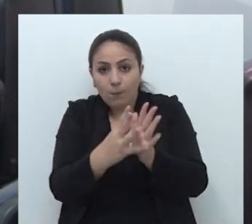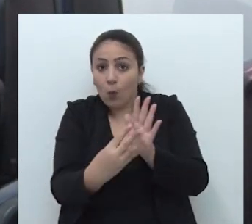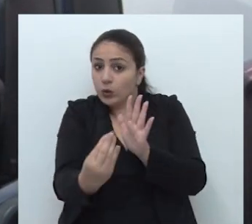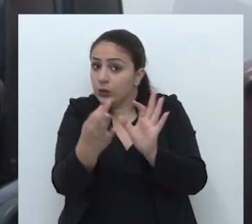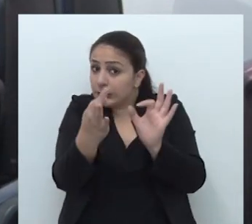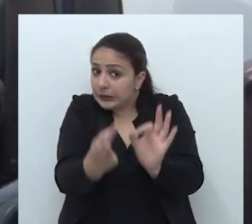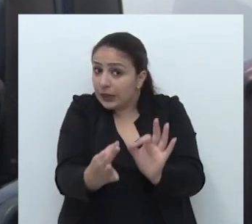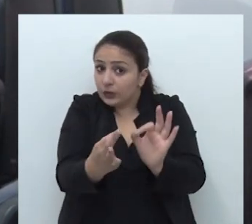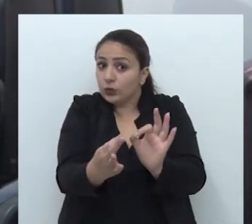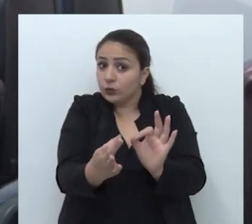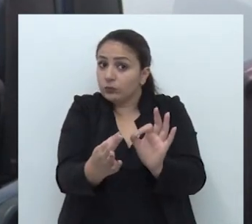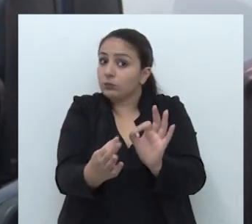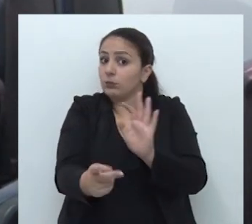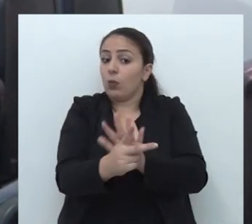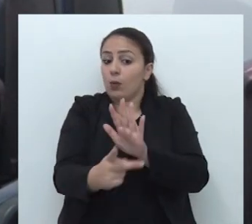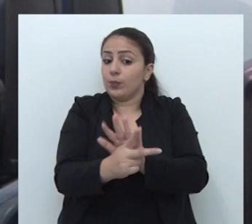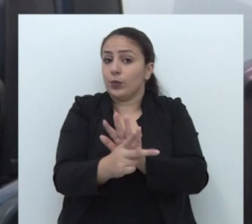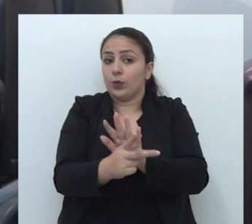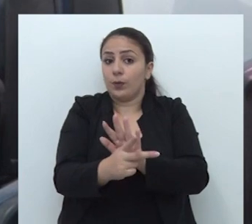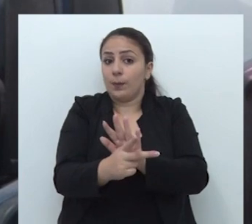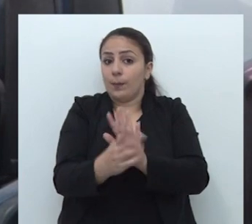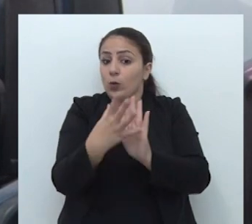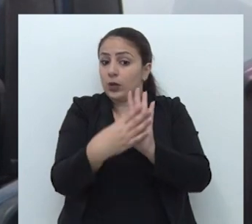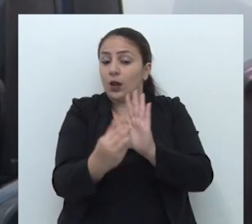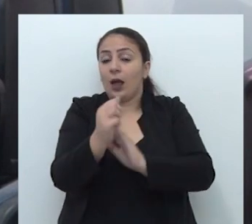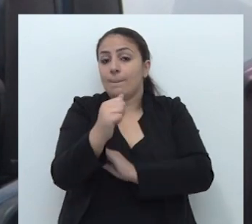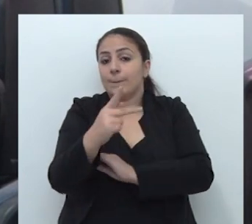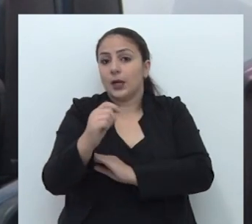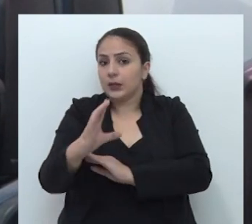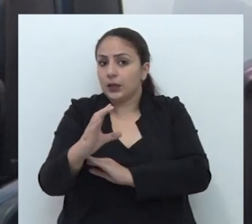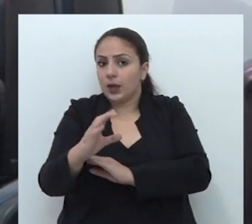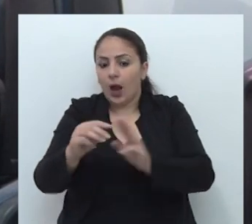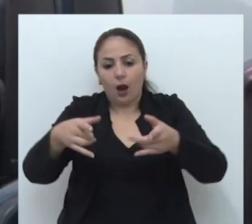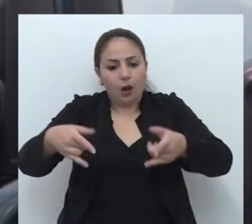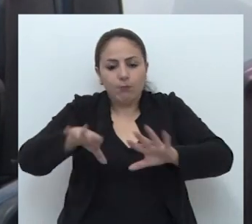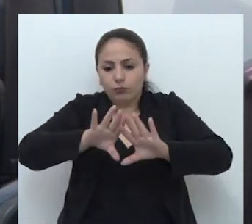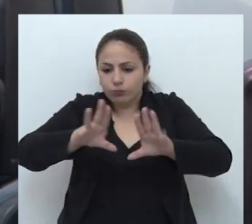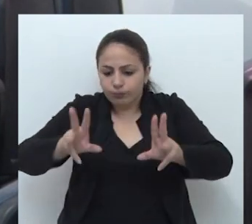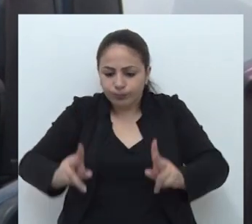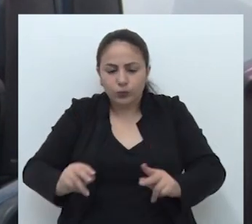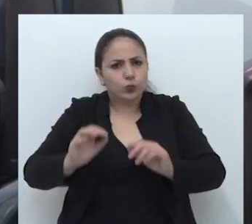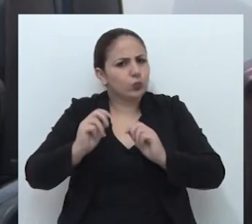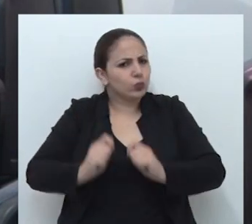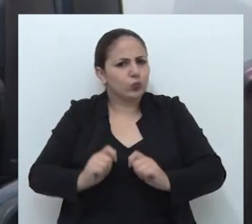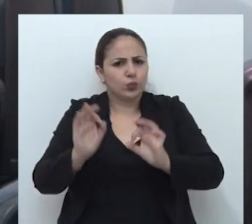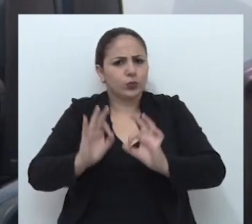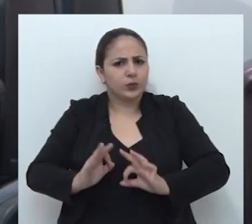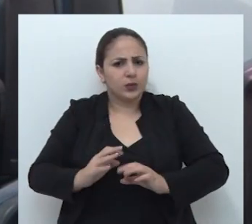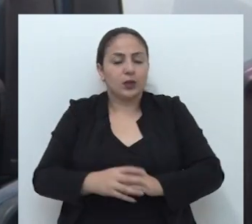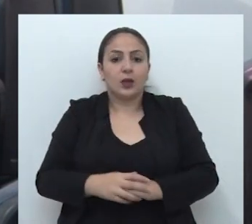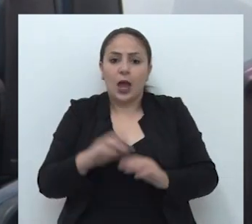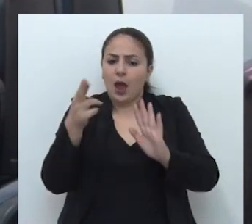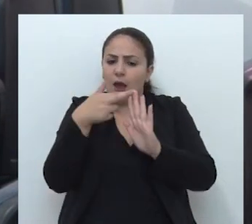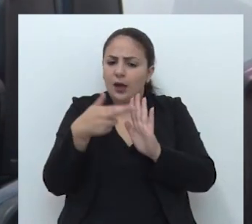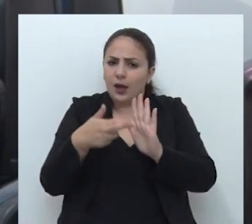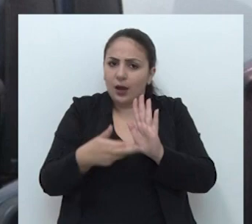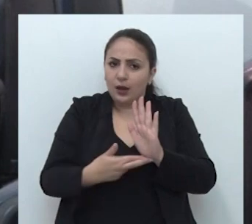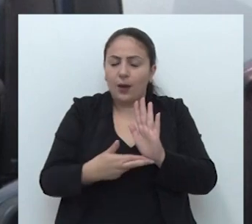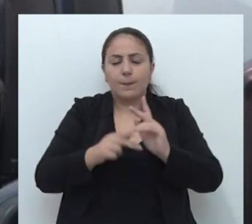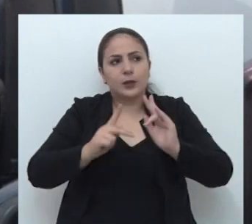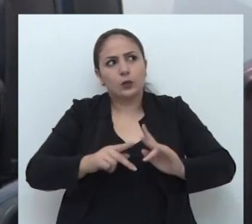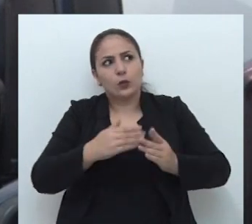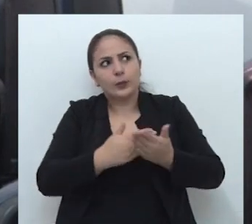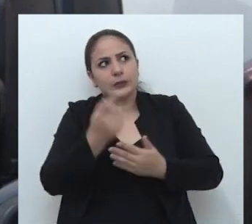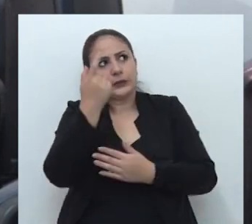já metodológico, né, que prevê o modelo APAC. Então, é altamente regrado. Isso faz com que a pessoa comece,